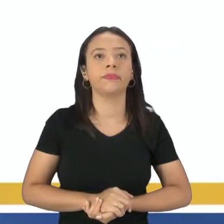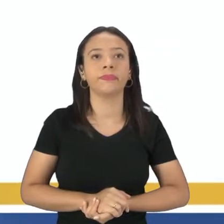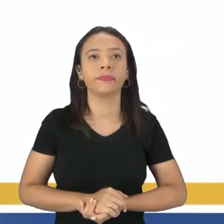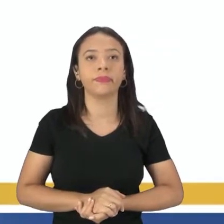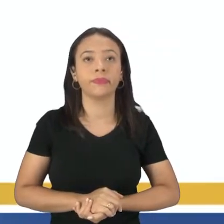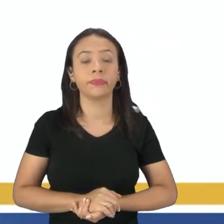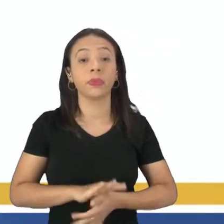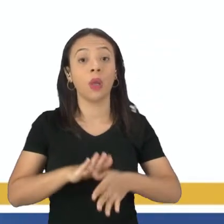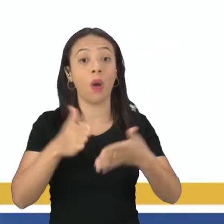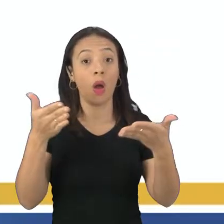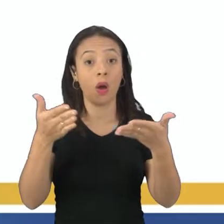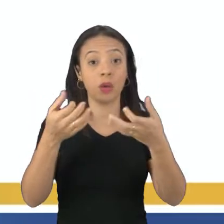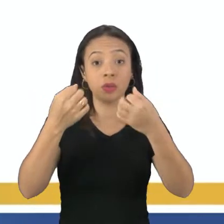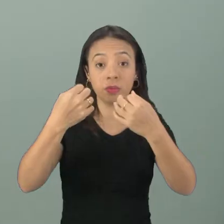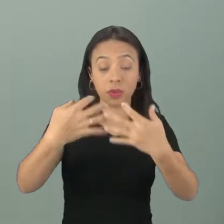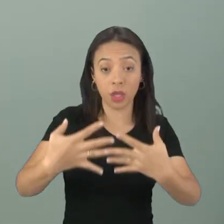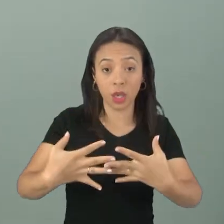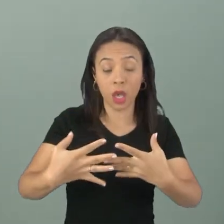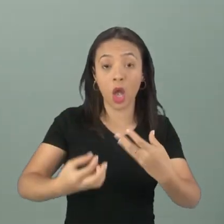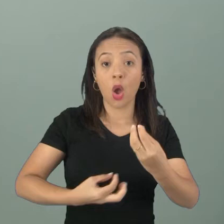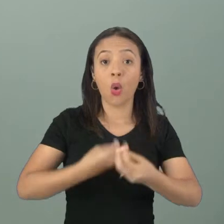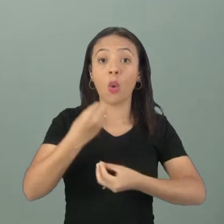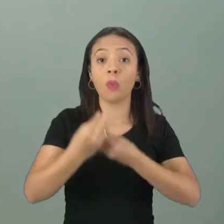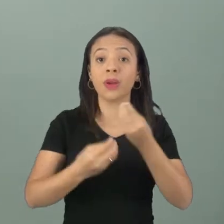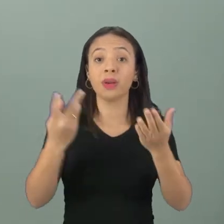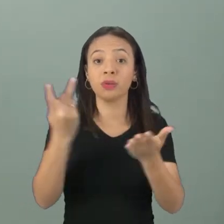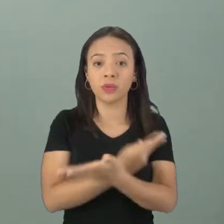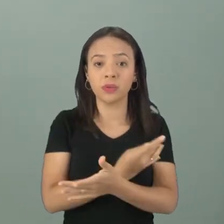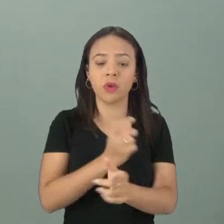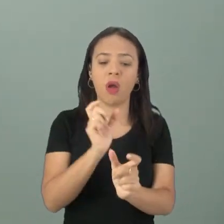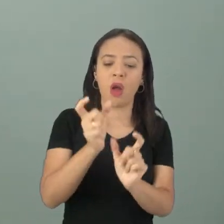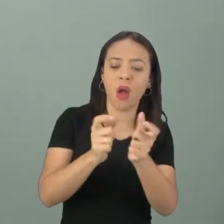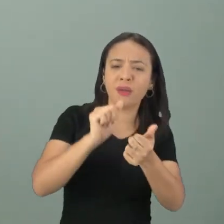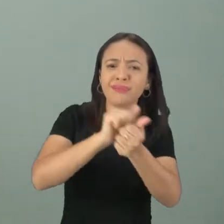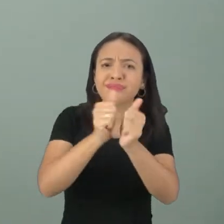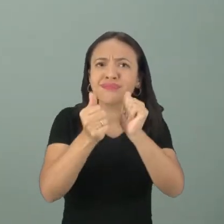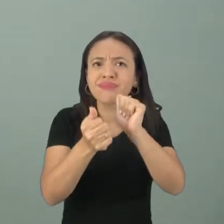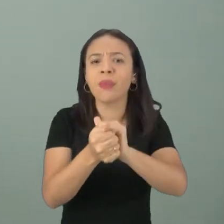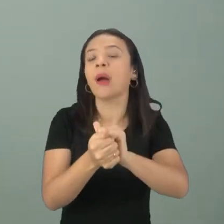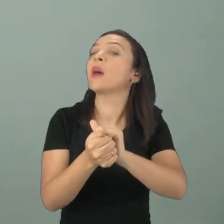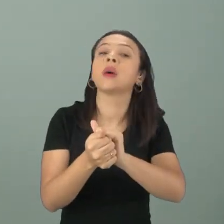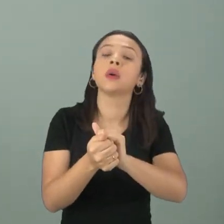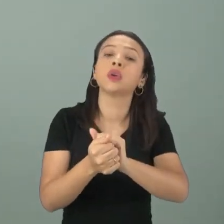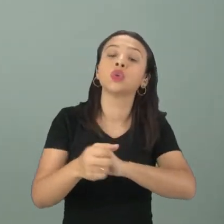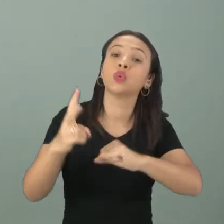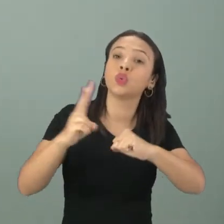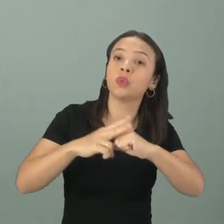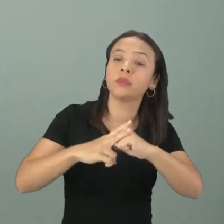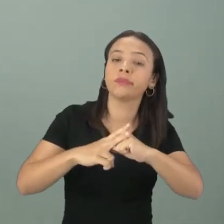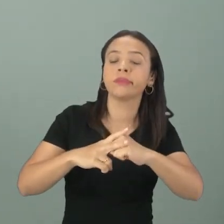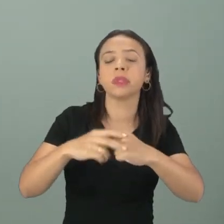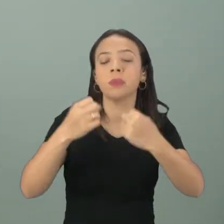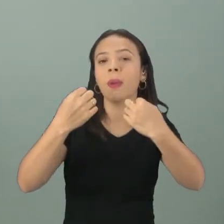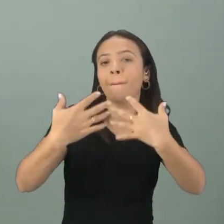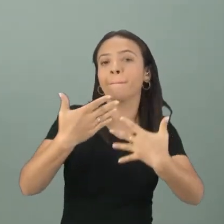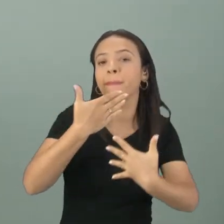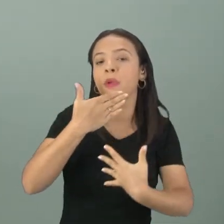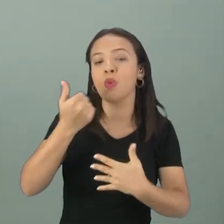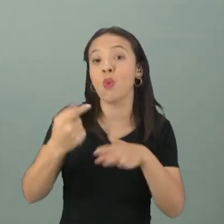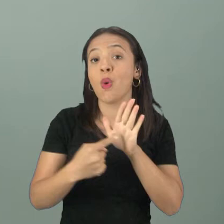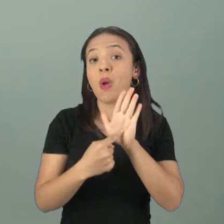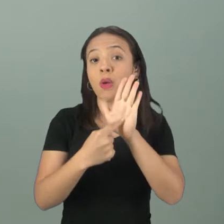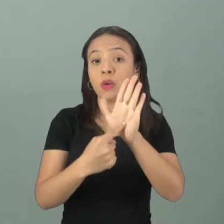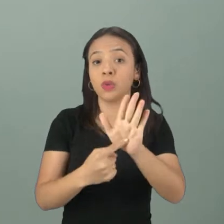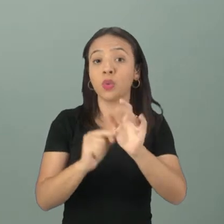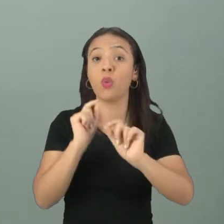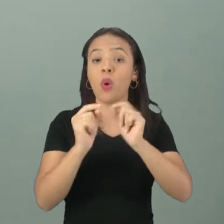Bom, agora vamos falar sobre a conjugação. Para tentar explicar melhor para vocês, eu coloquei